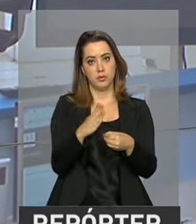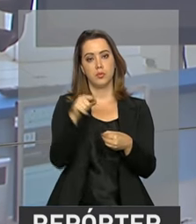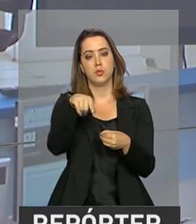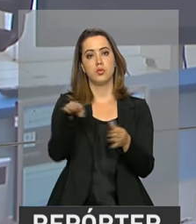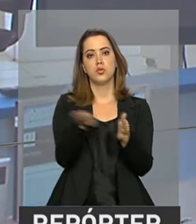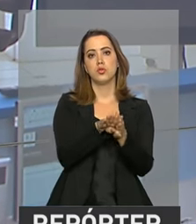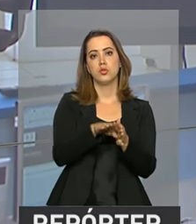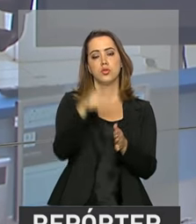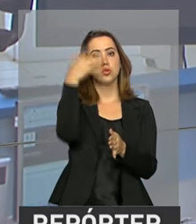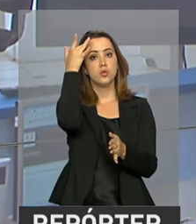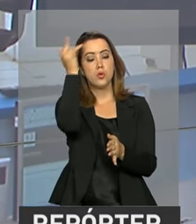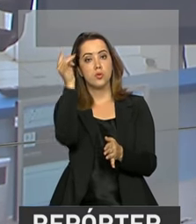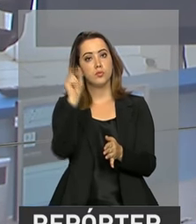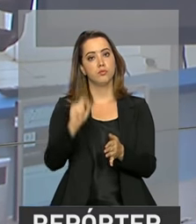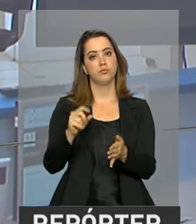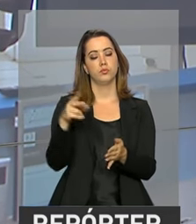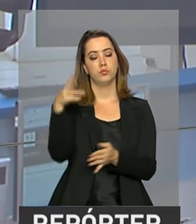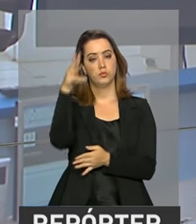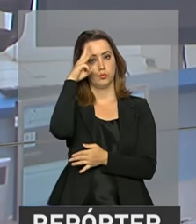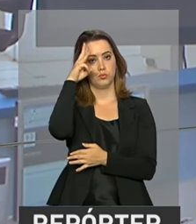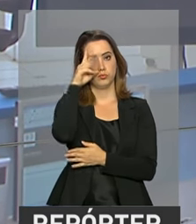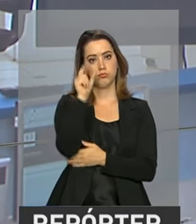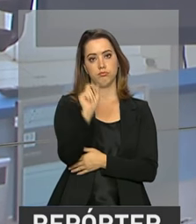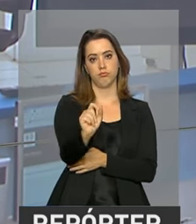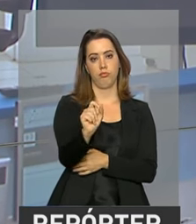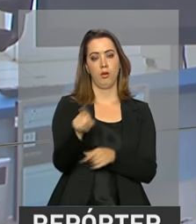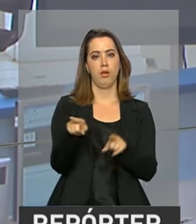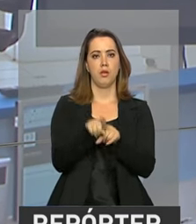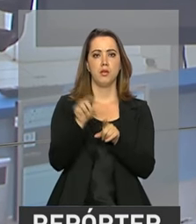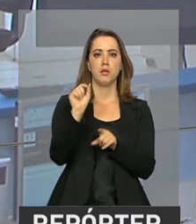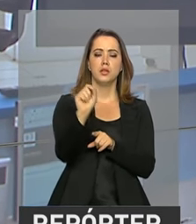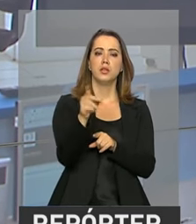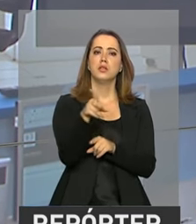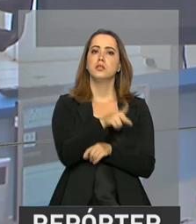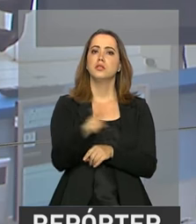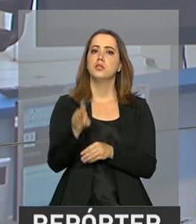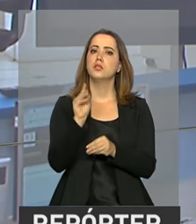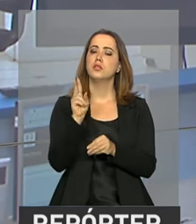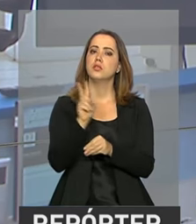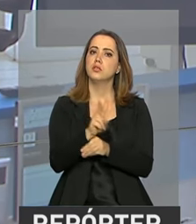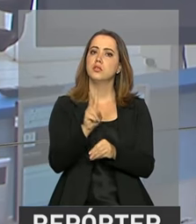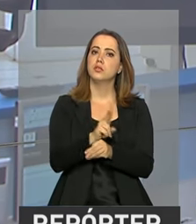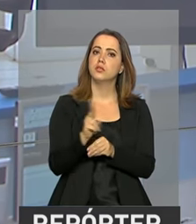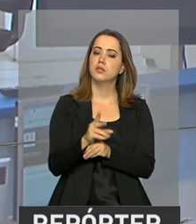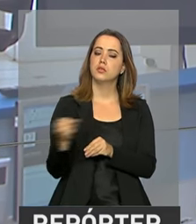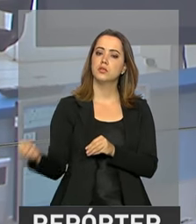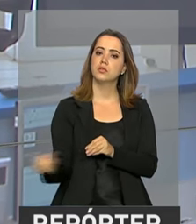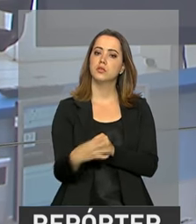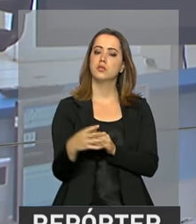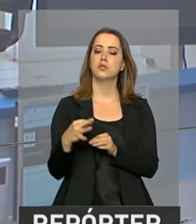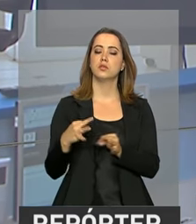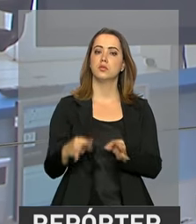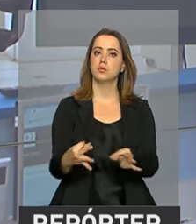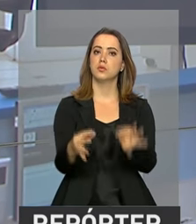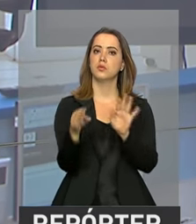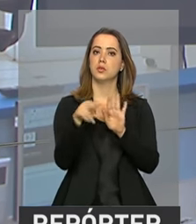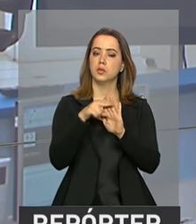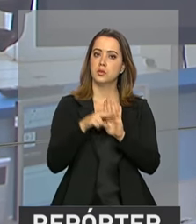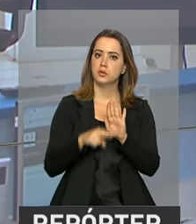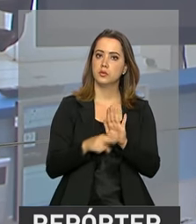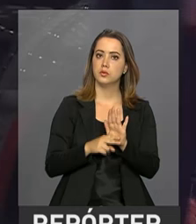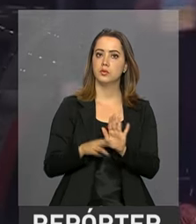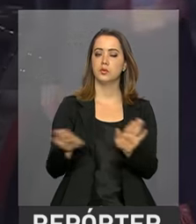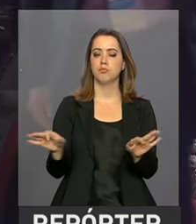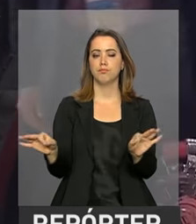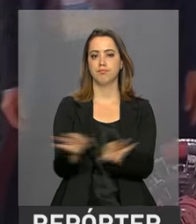manhã desta terça-feira. Na China, o presidente defendeu a inovação como forma de erradicar a pobreza e promover o desenvolvimento